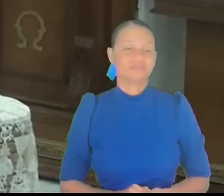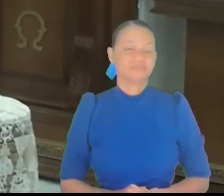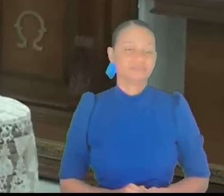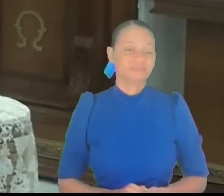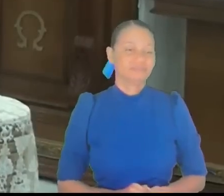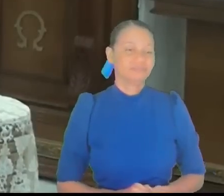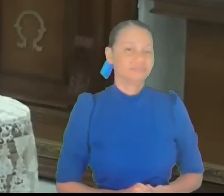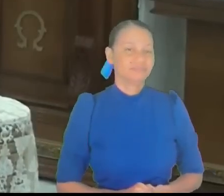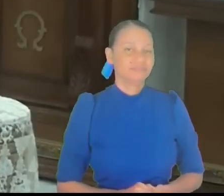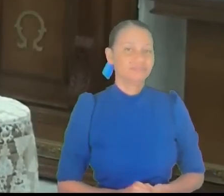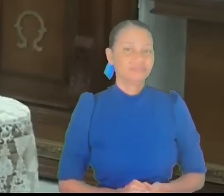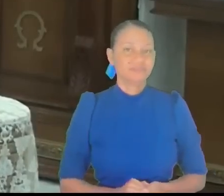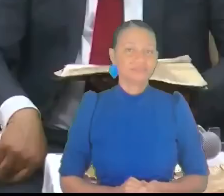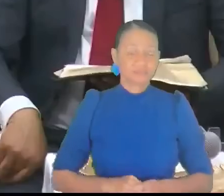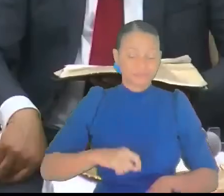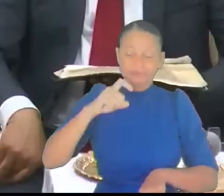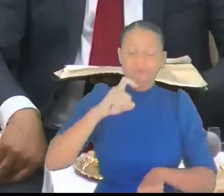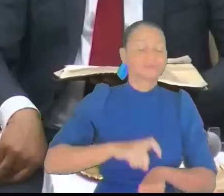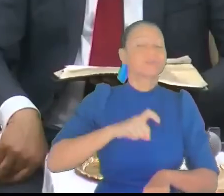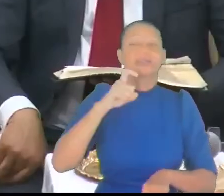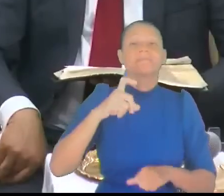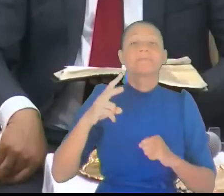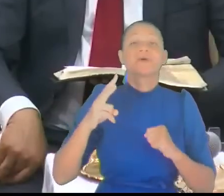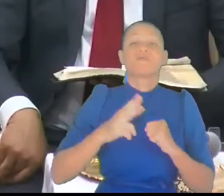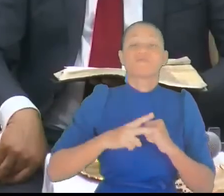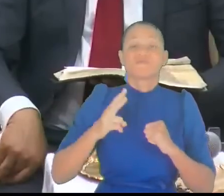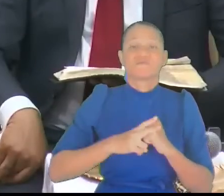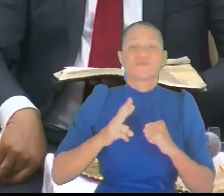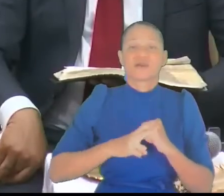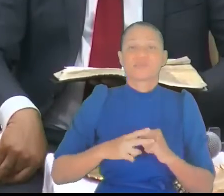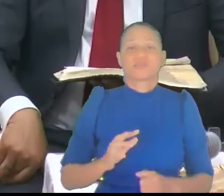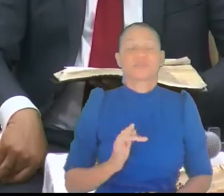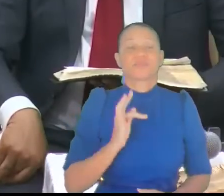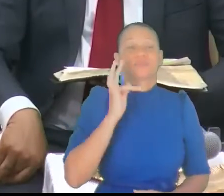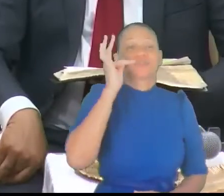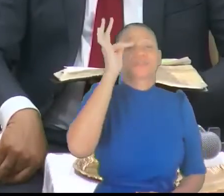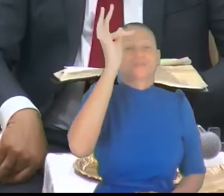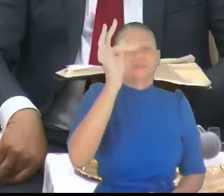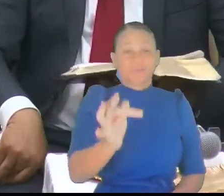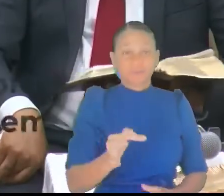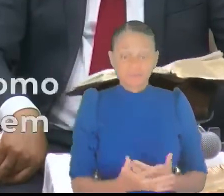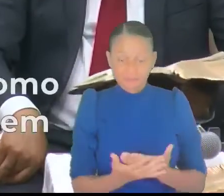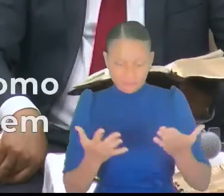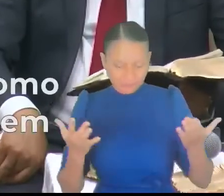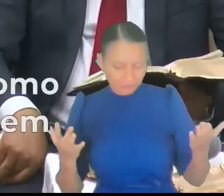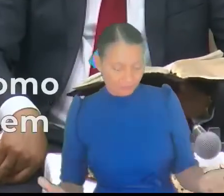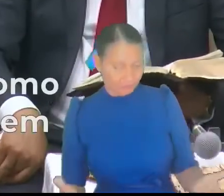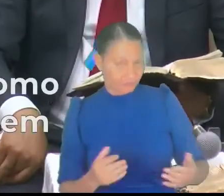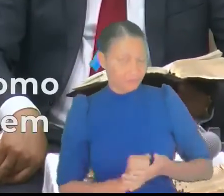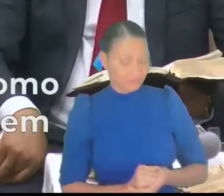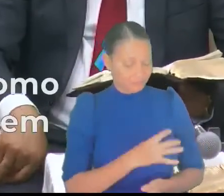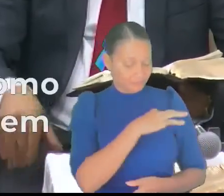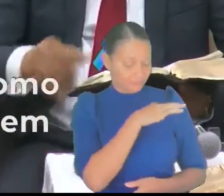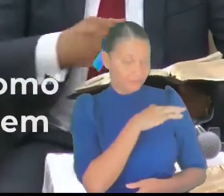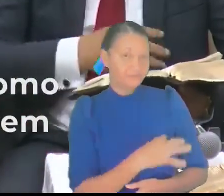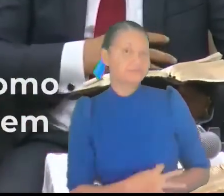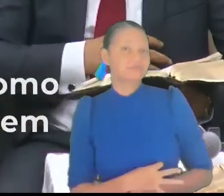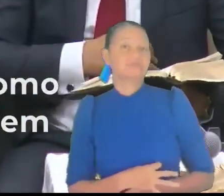O tempo do verbo é futuro. Então os justos